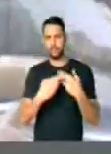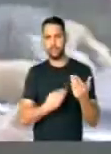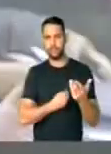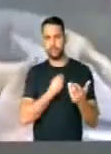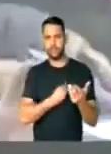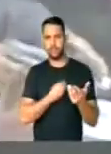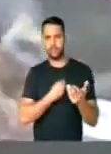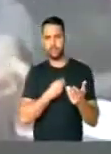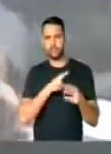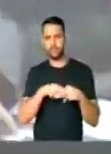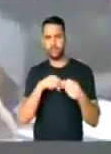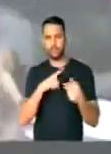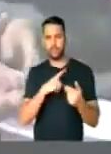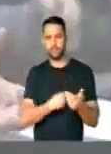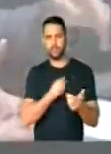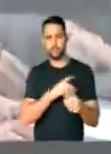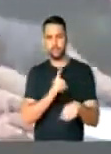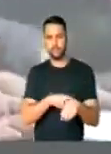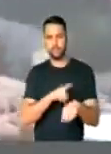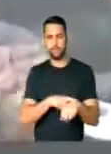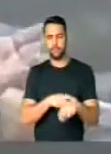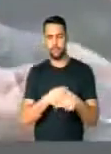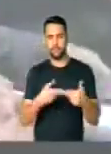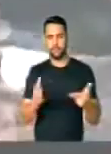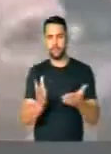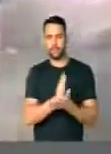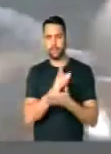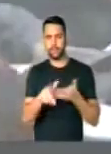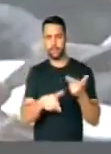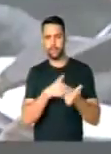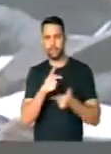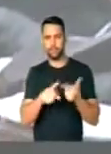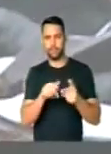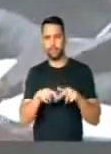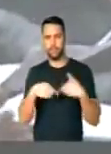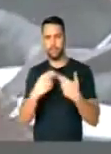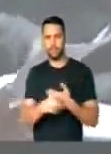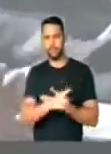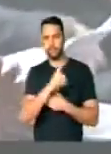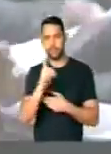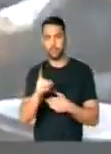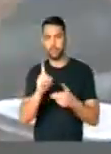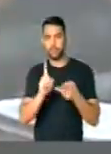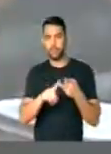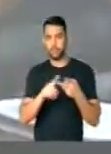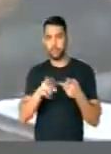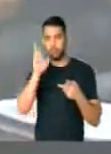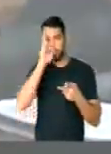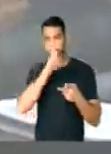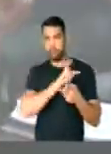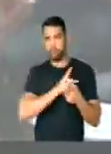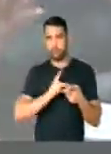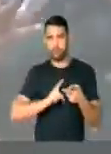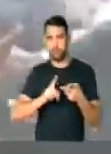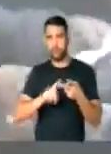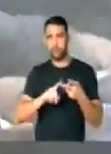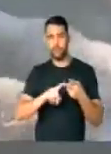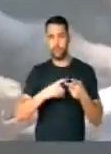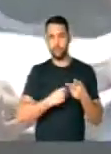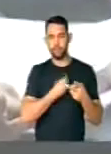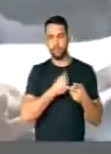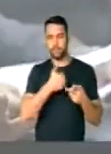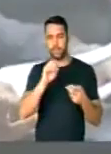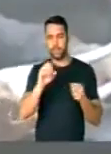vez que já passou o momento de se trabalhar a ordem do dia segundo o seu presidente depois de 10